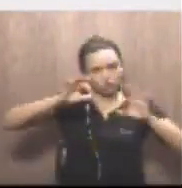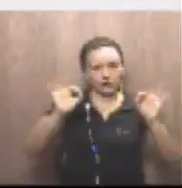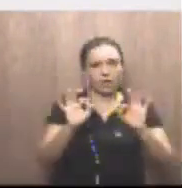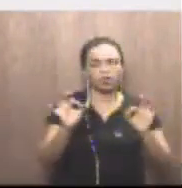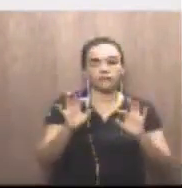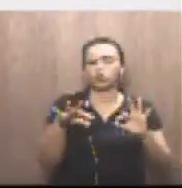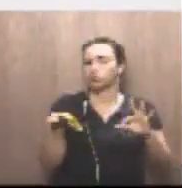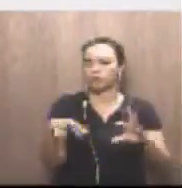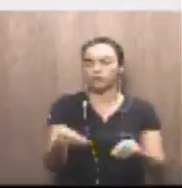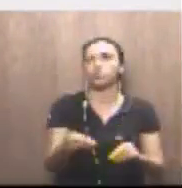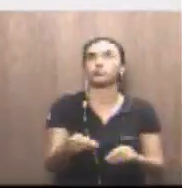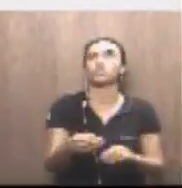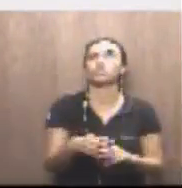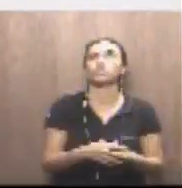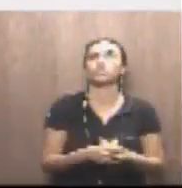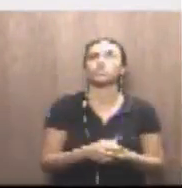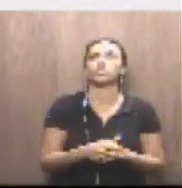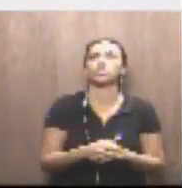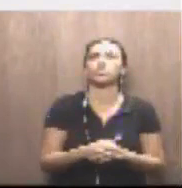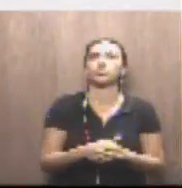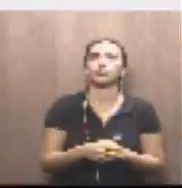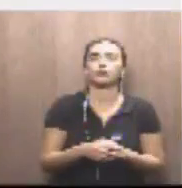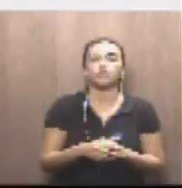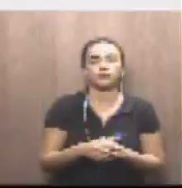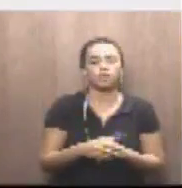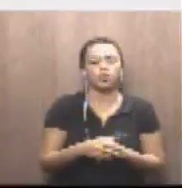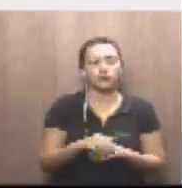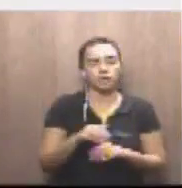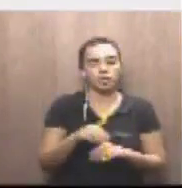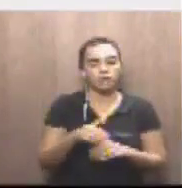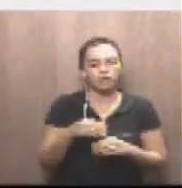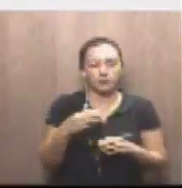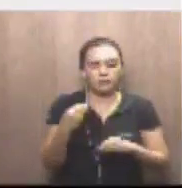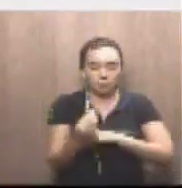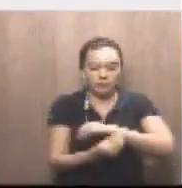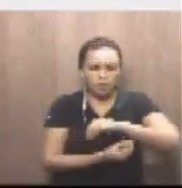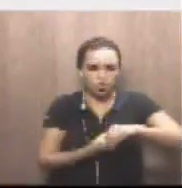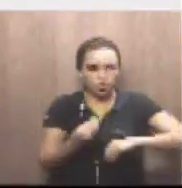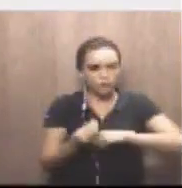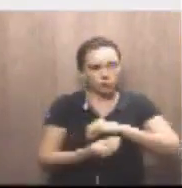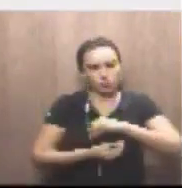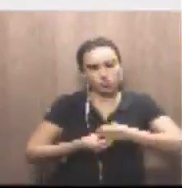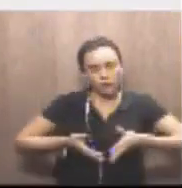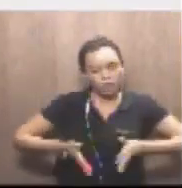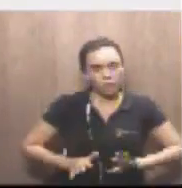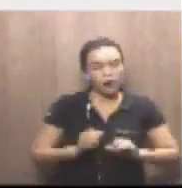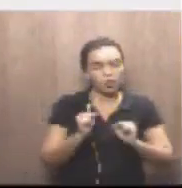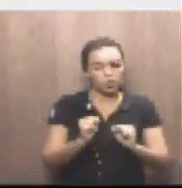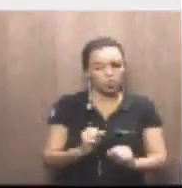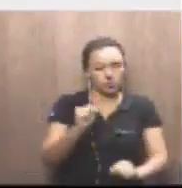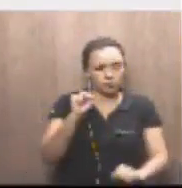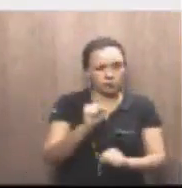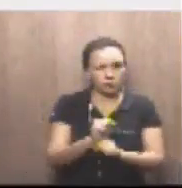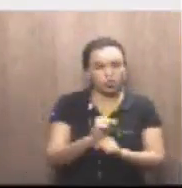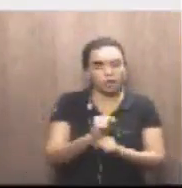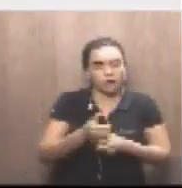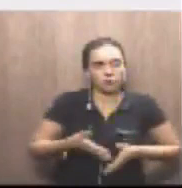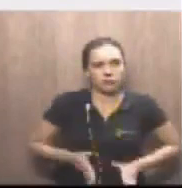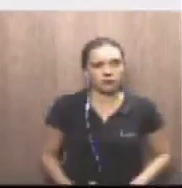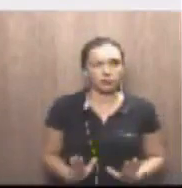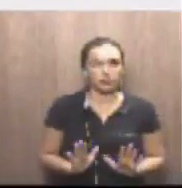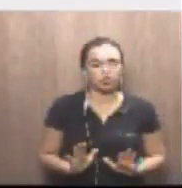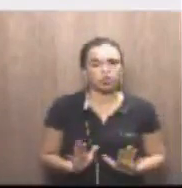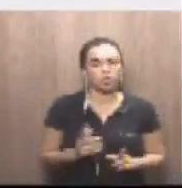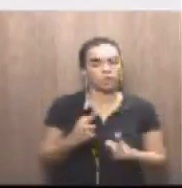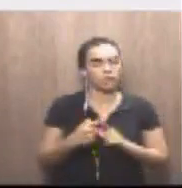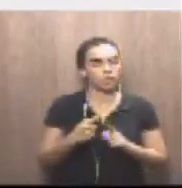tudo aquilo que interfere durante o trabalho de parto pode bloquear esse nascimento.